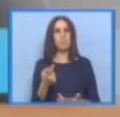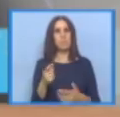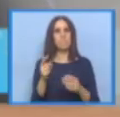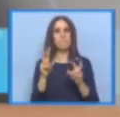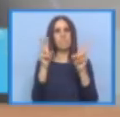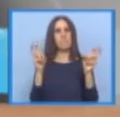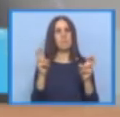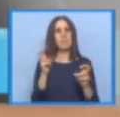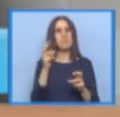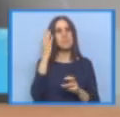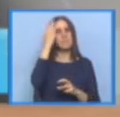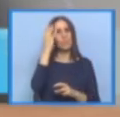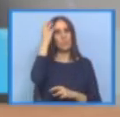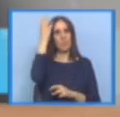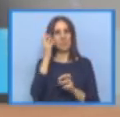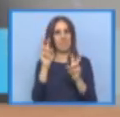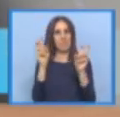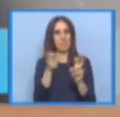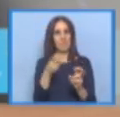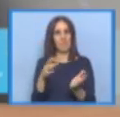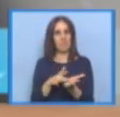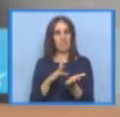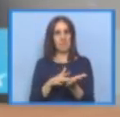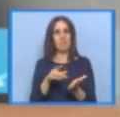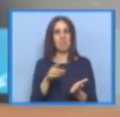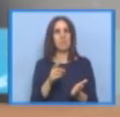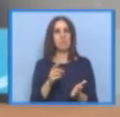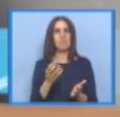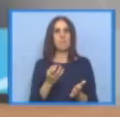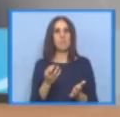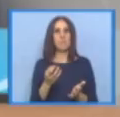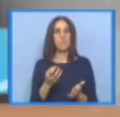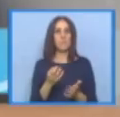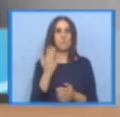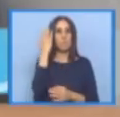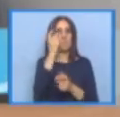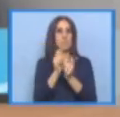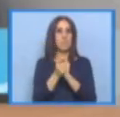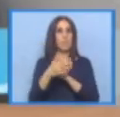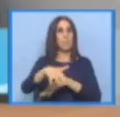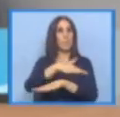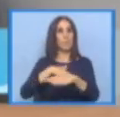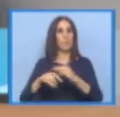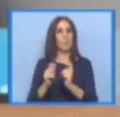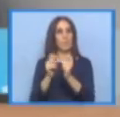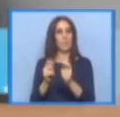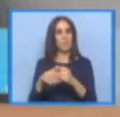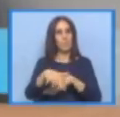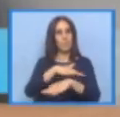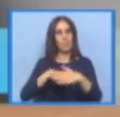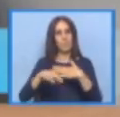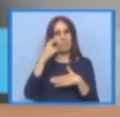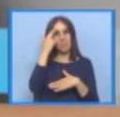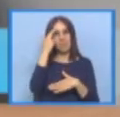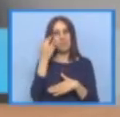Santo Rei. E daí vem o título do livro. Precisamente foi uma beatificação pelo povo. Portanto, o povo madeirense